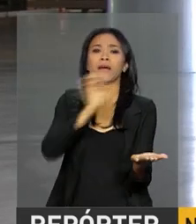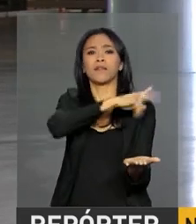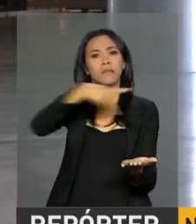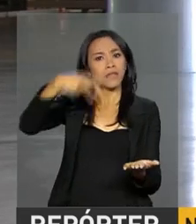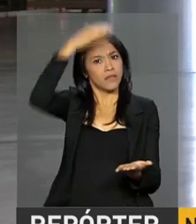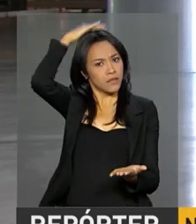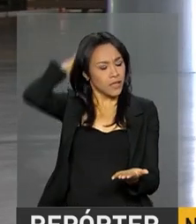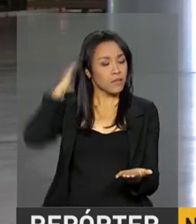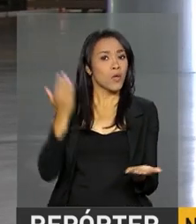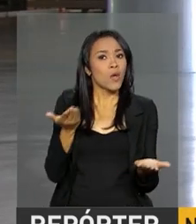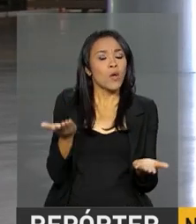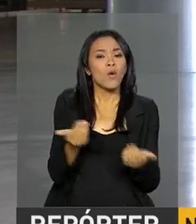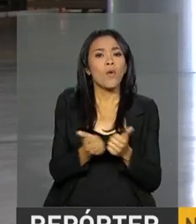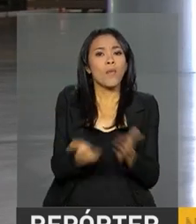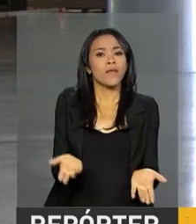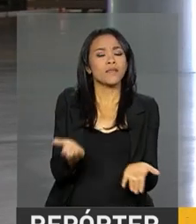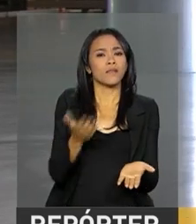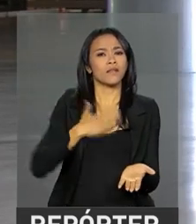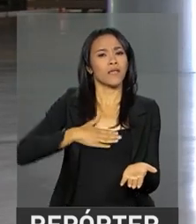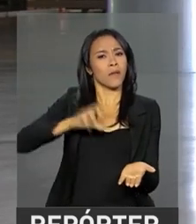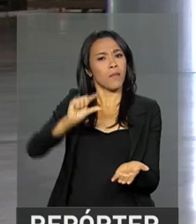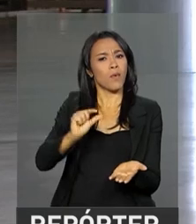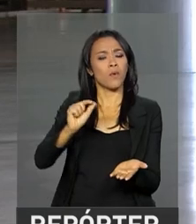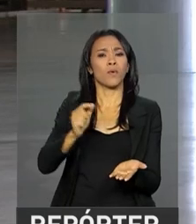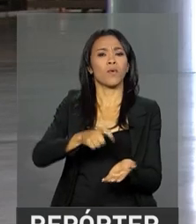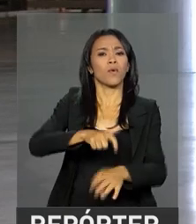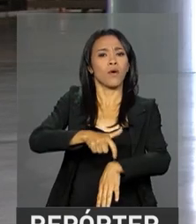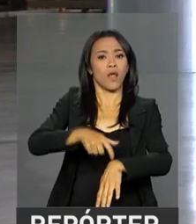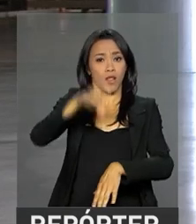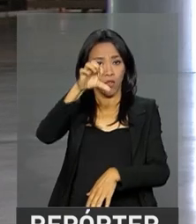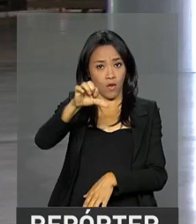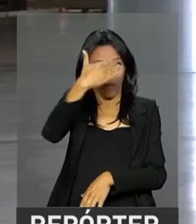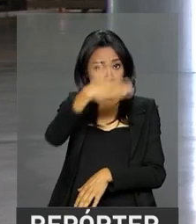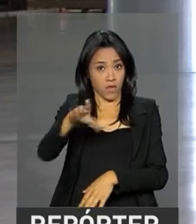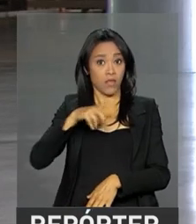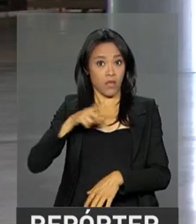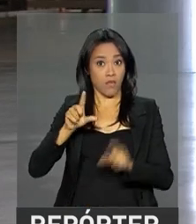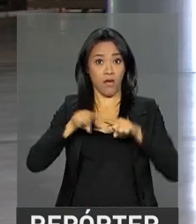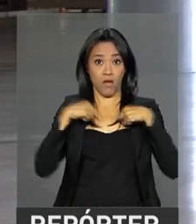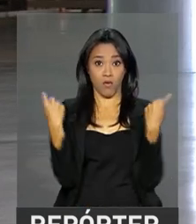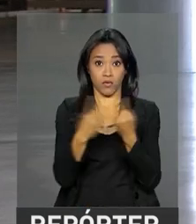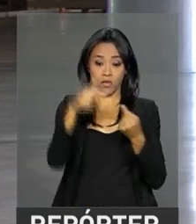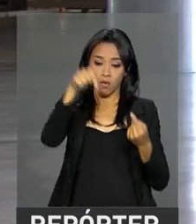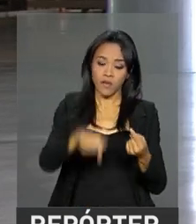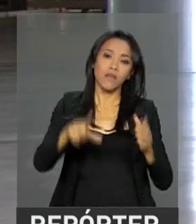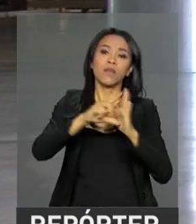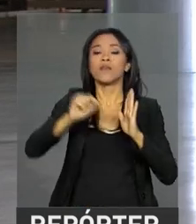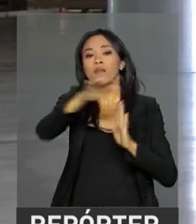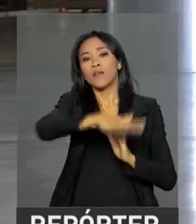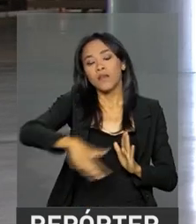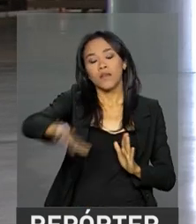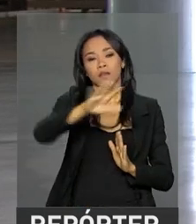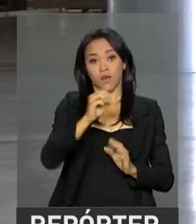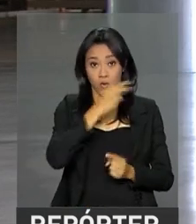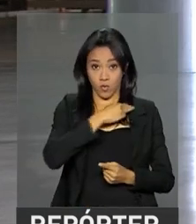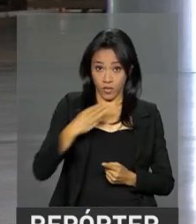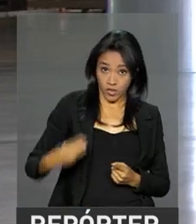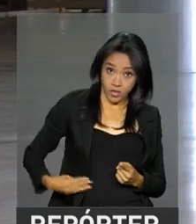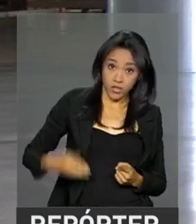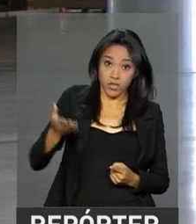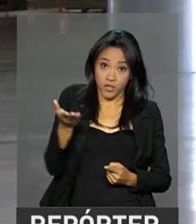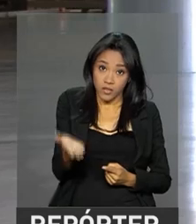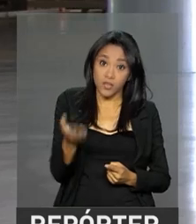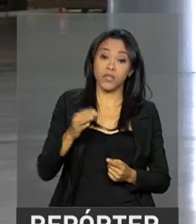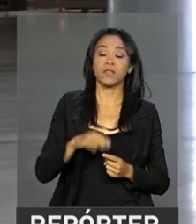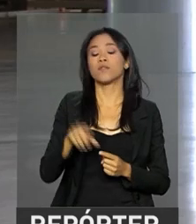hoje daqui a pouco às 9:30 ele se reúne aqui no Palácio do Planalto com o ministro de Ciência Tecnologia inovações